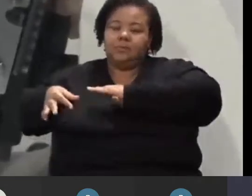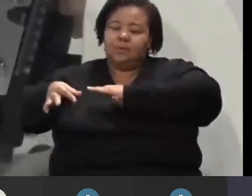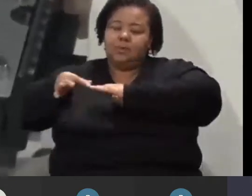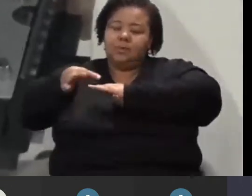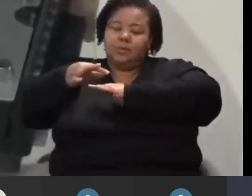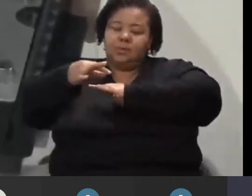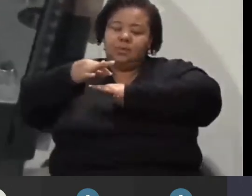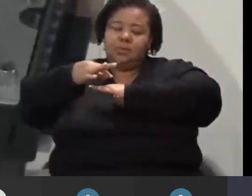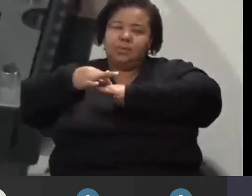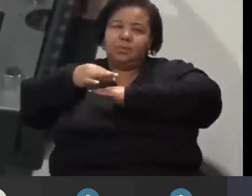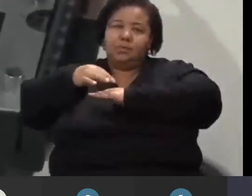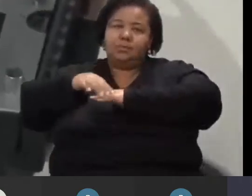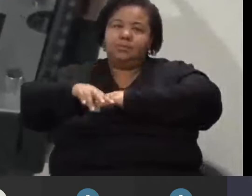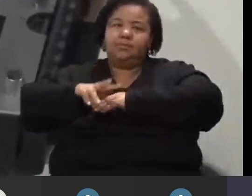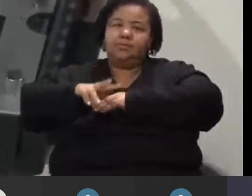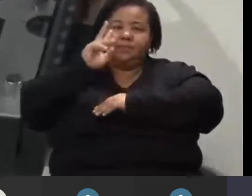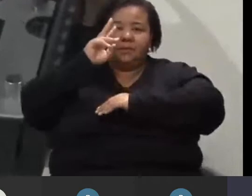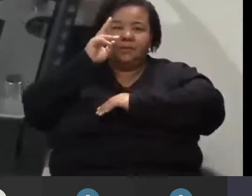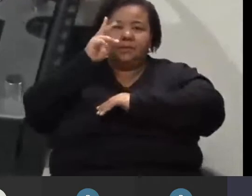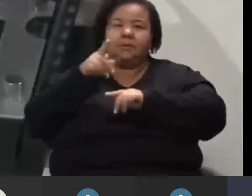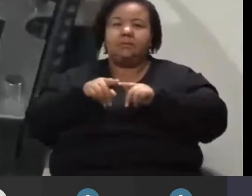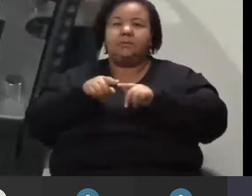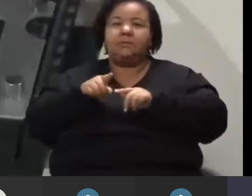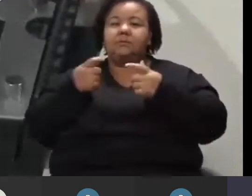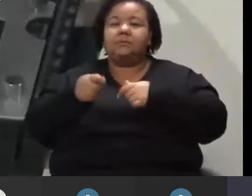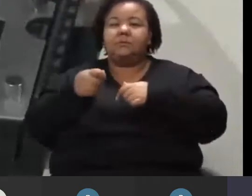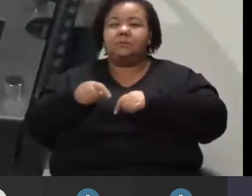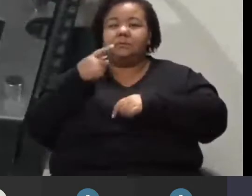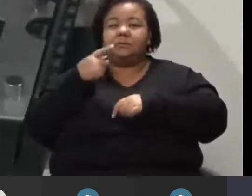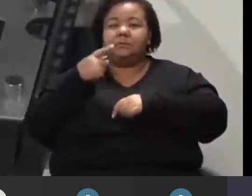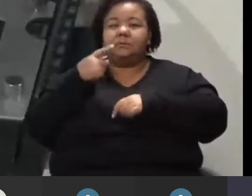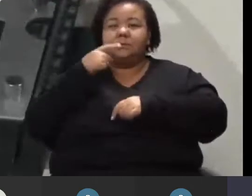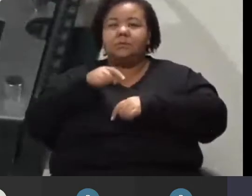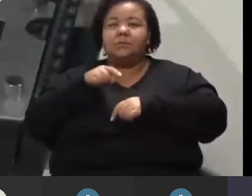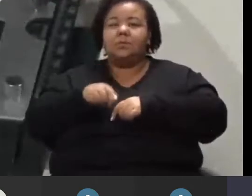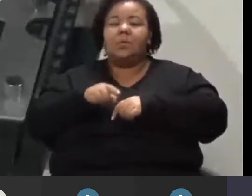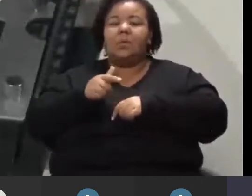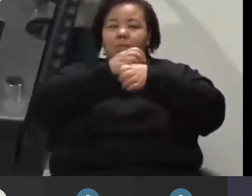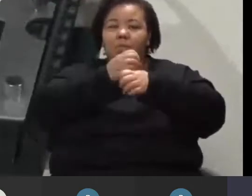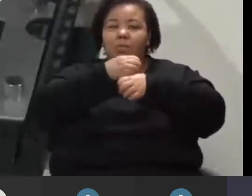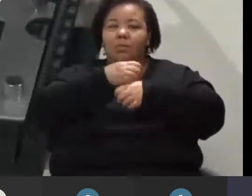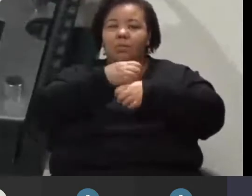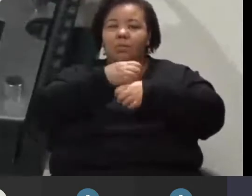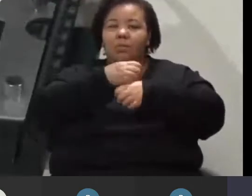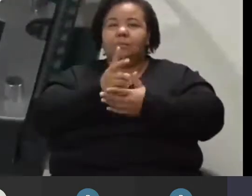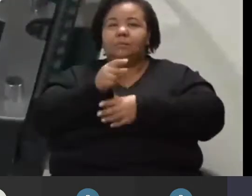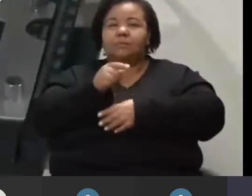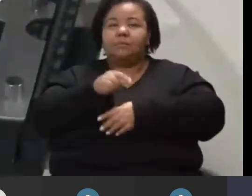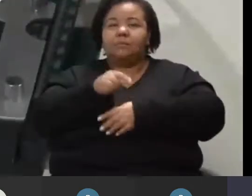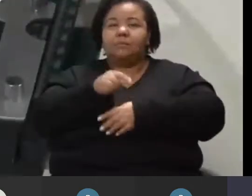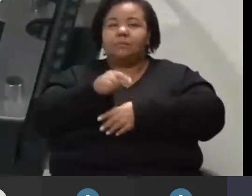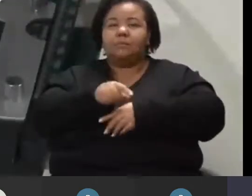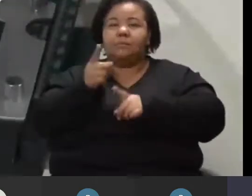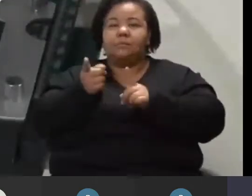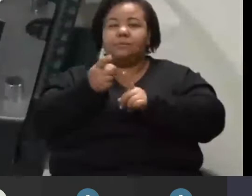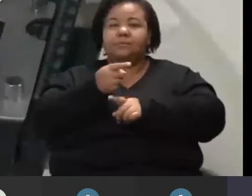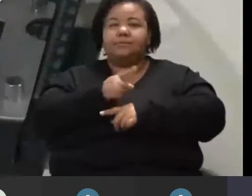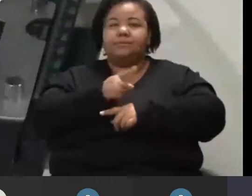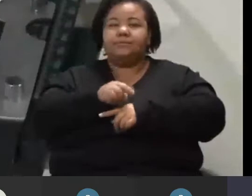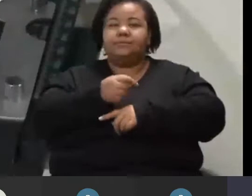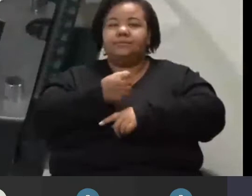Lembre-se também que você precisa verificar qual é a objetiva que está posicionada. Então, lembre-se sempre que a primeira objetiva a